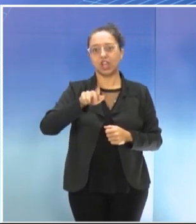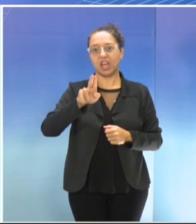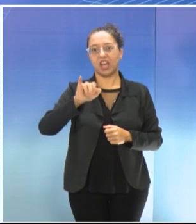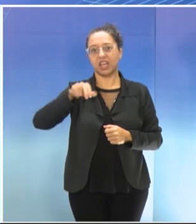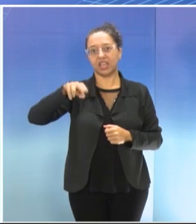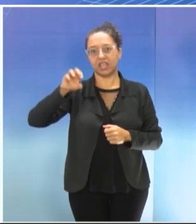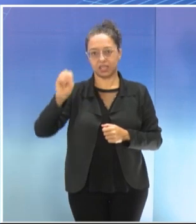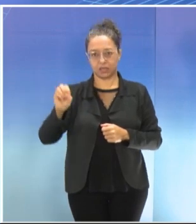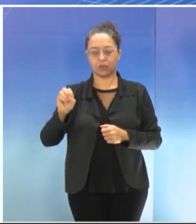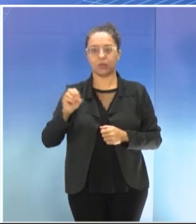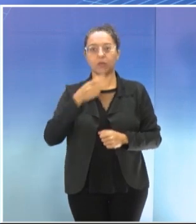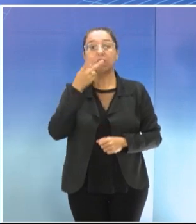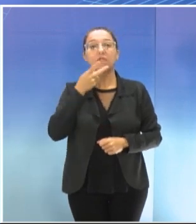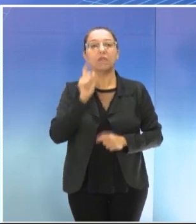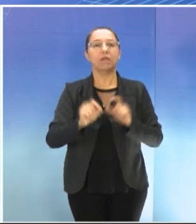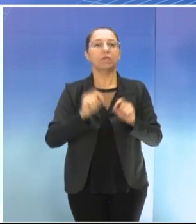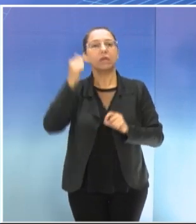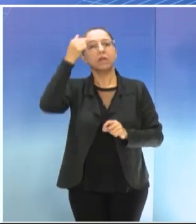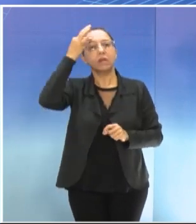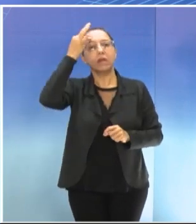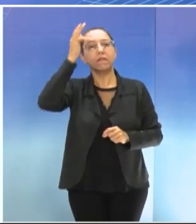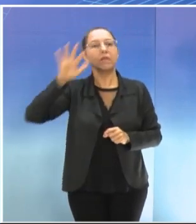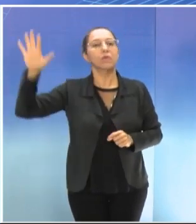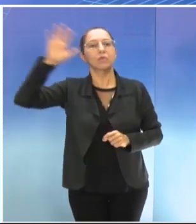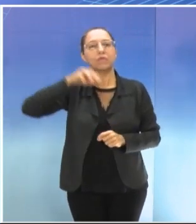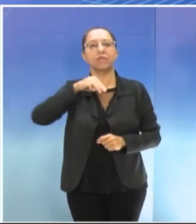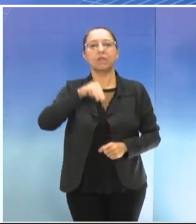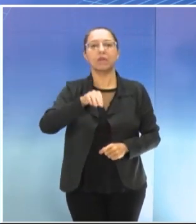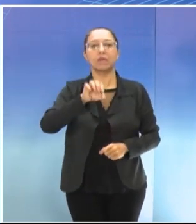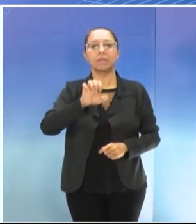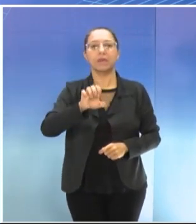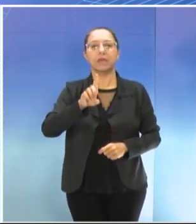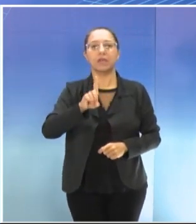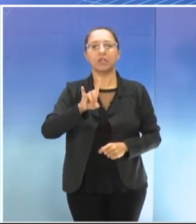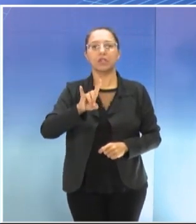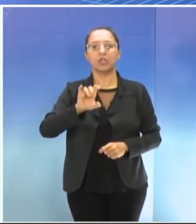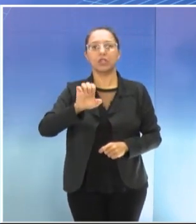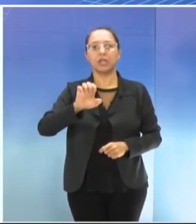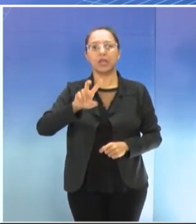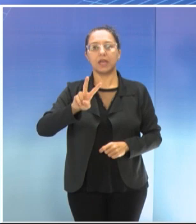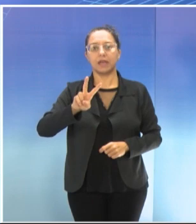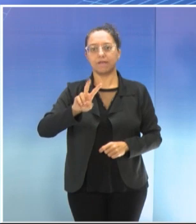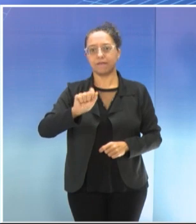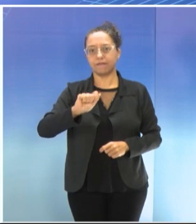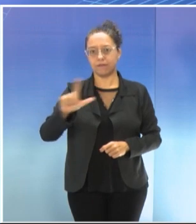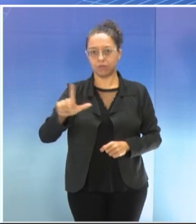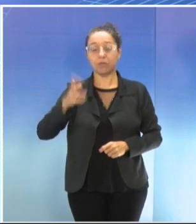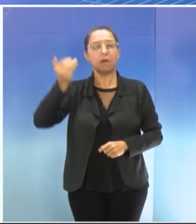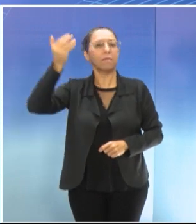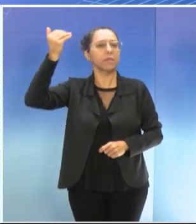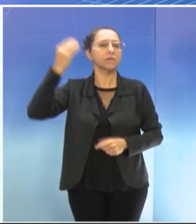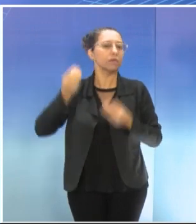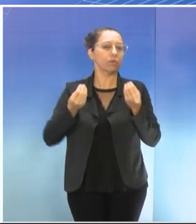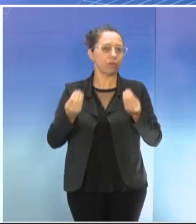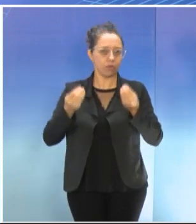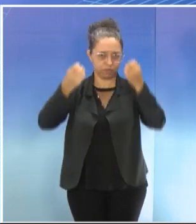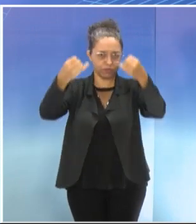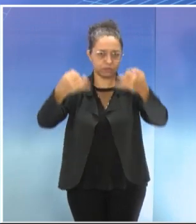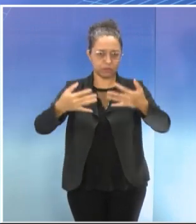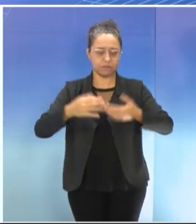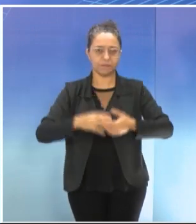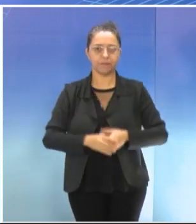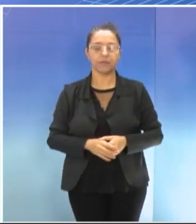chama A Suma Teológica e fala sobre a filosofia medieval, que eu vou falar um pouquinho para vocês agora como